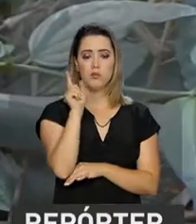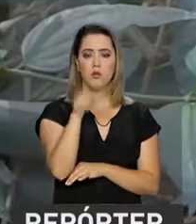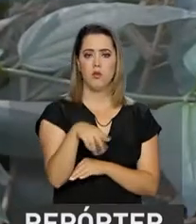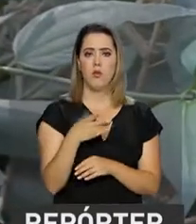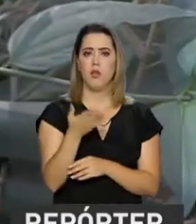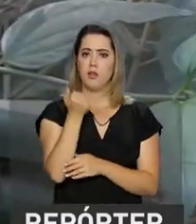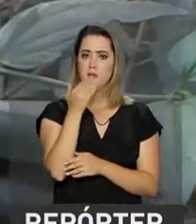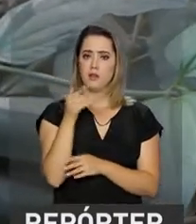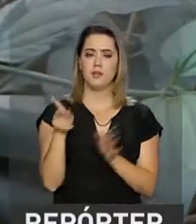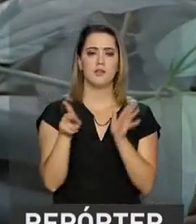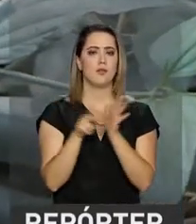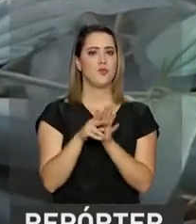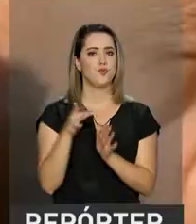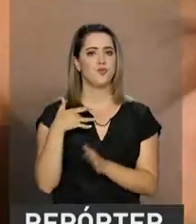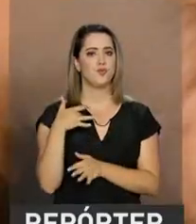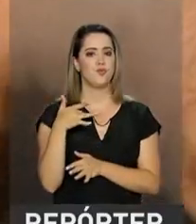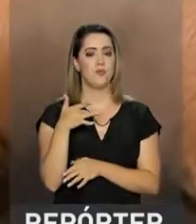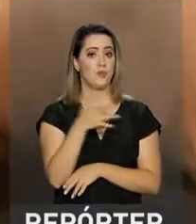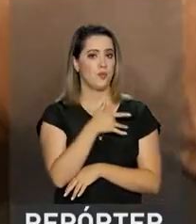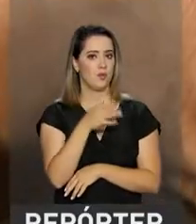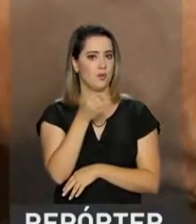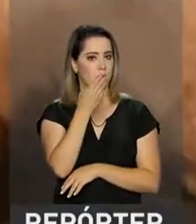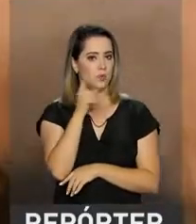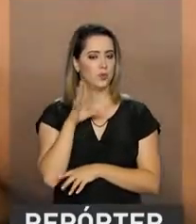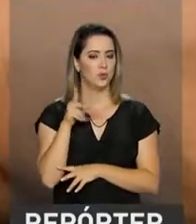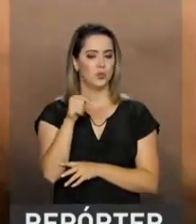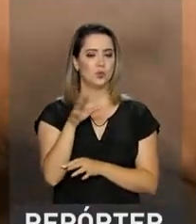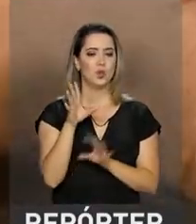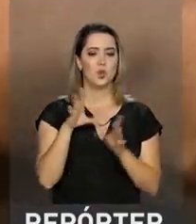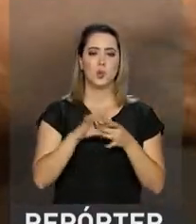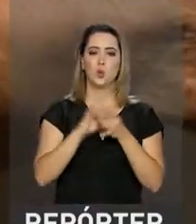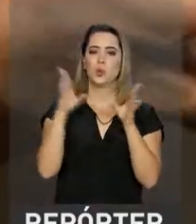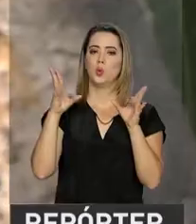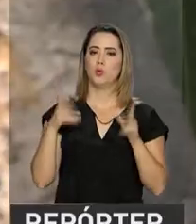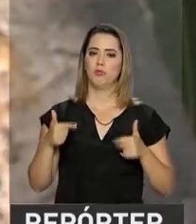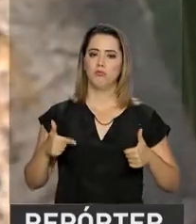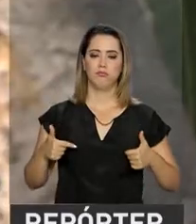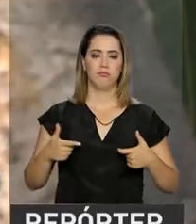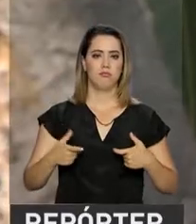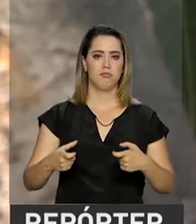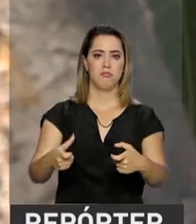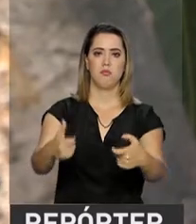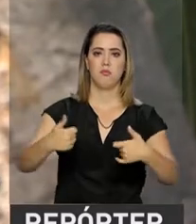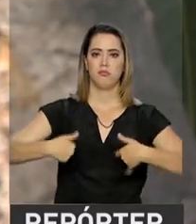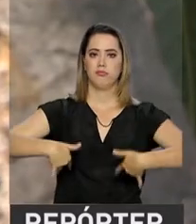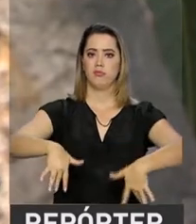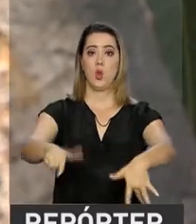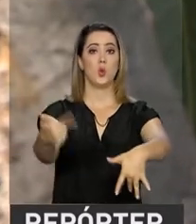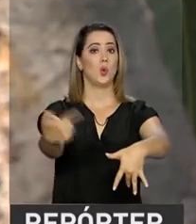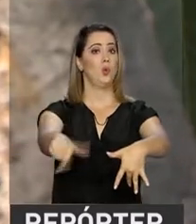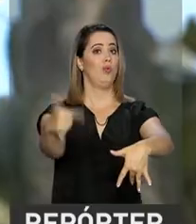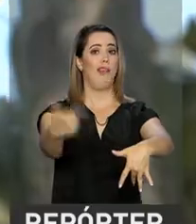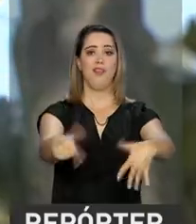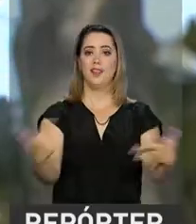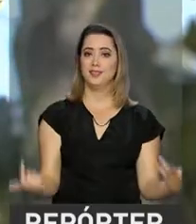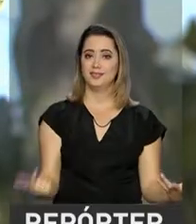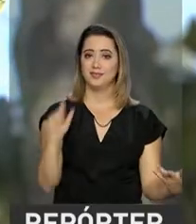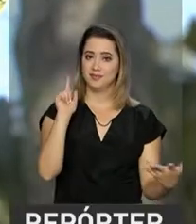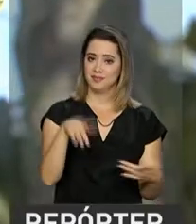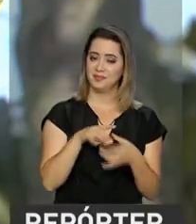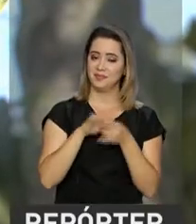do consumo dos próprios alimentos é tudo orgânico e agroecológico no sítio da dona ana o lema é